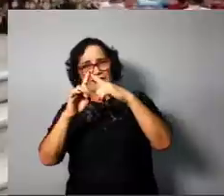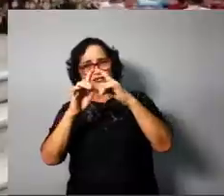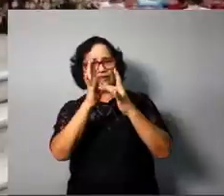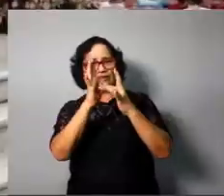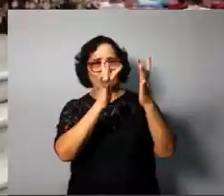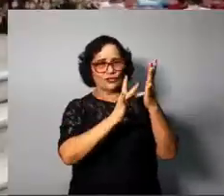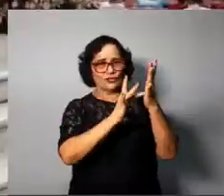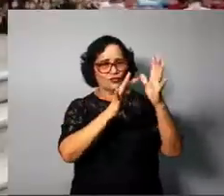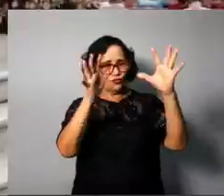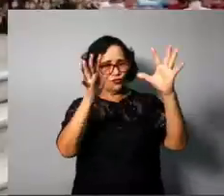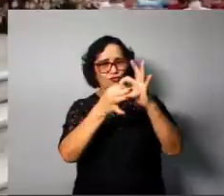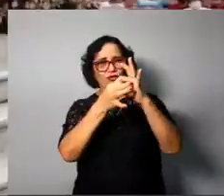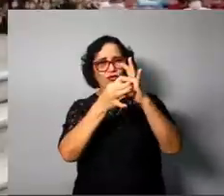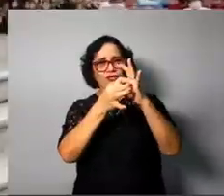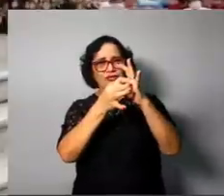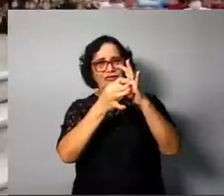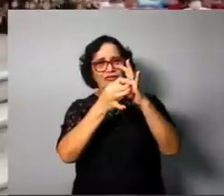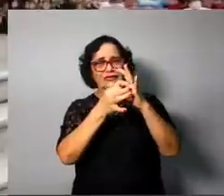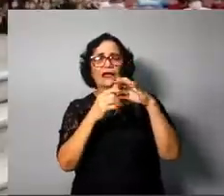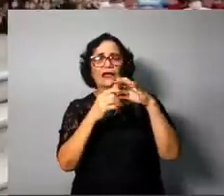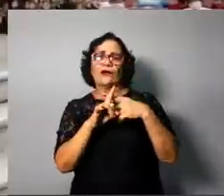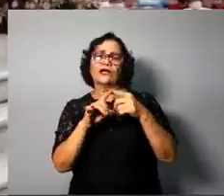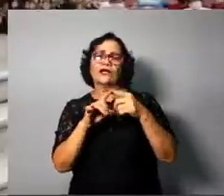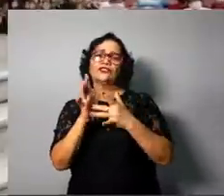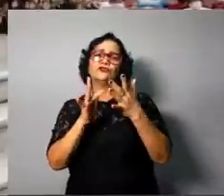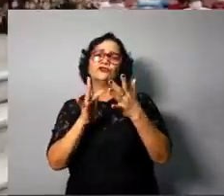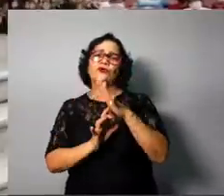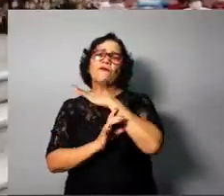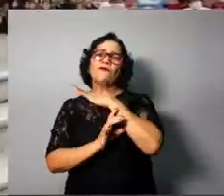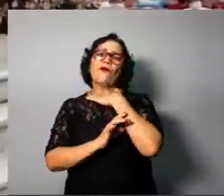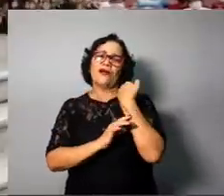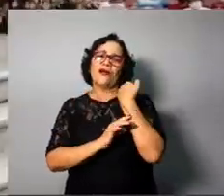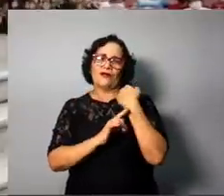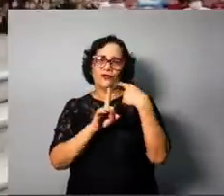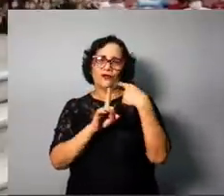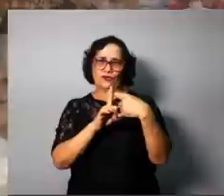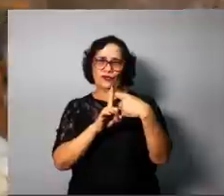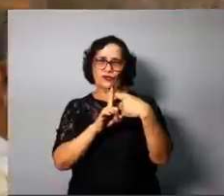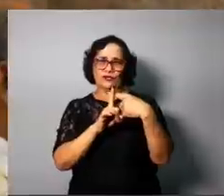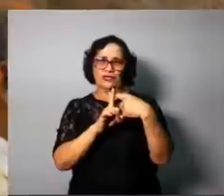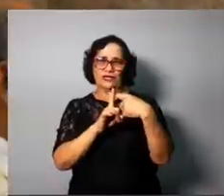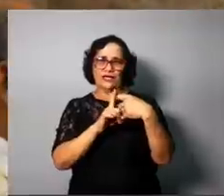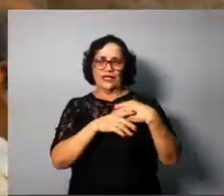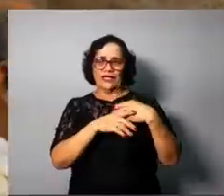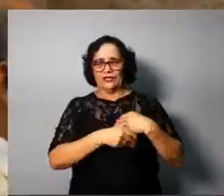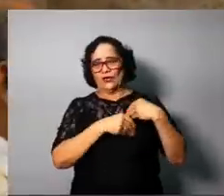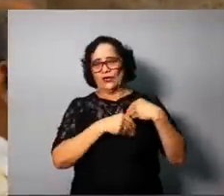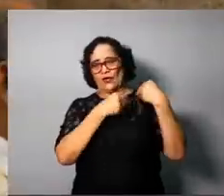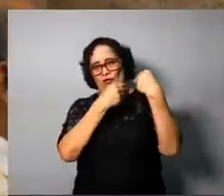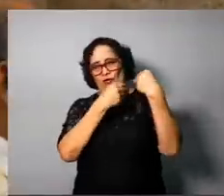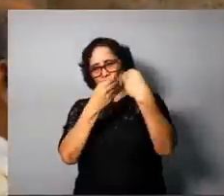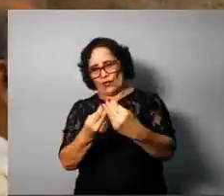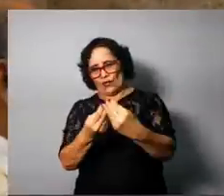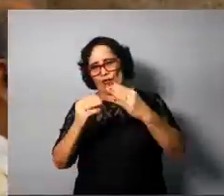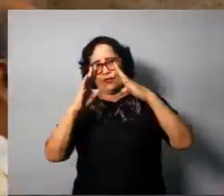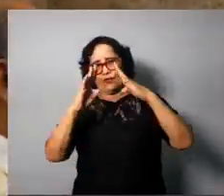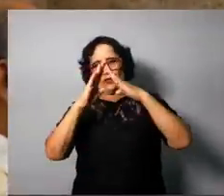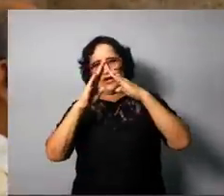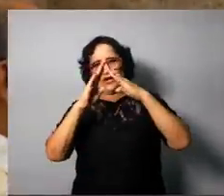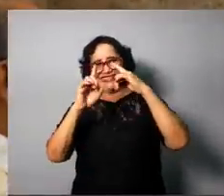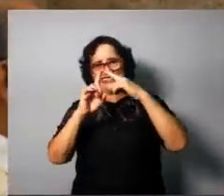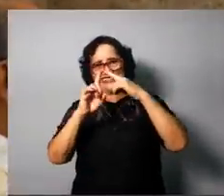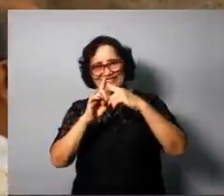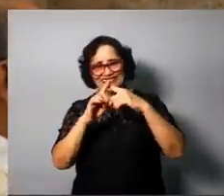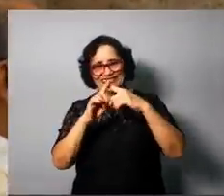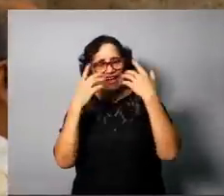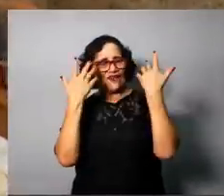Cristo morreu na cruz e deu o seu corpo à esposa, à sua esposa, que agora é